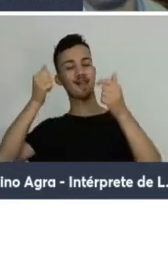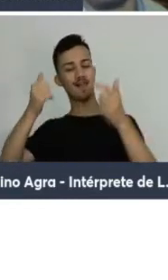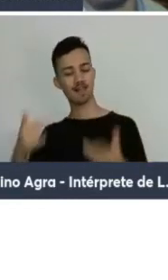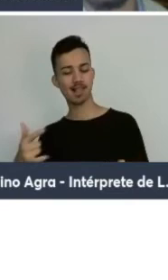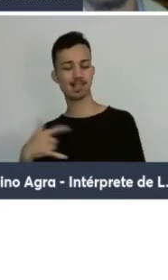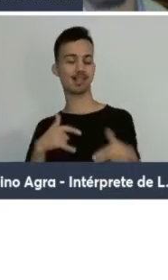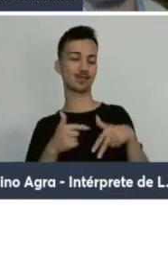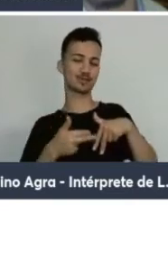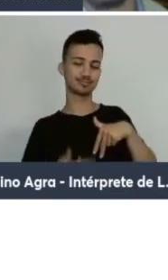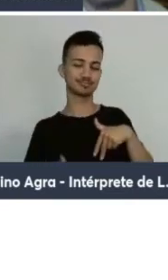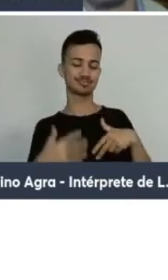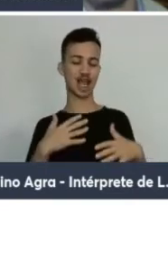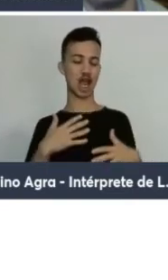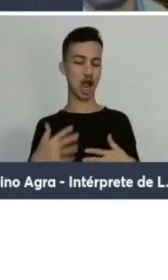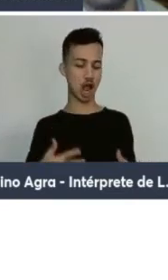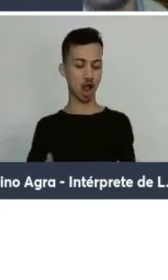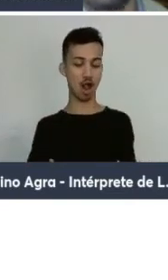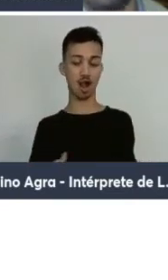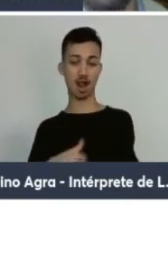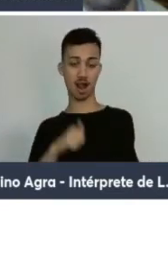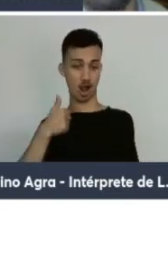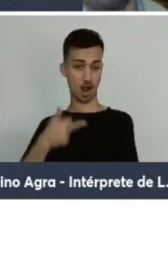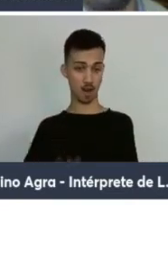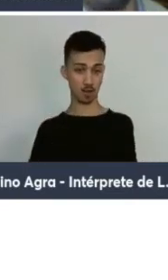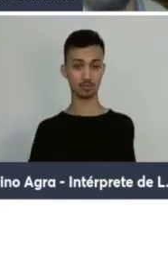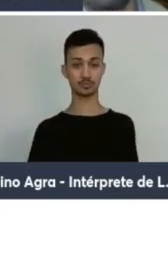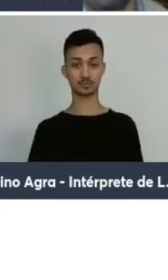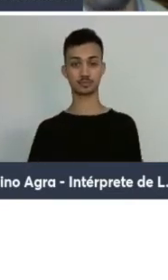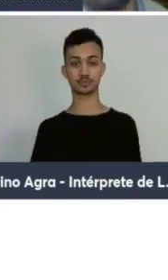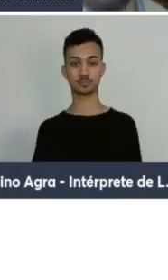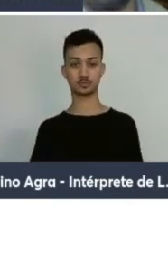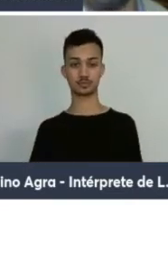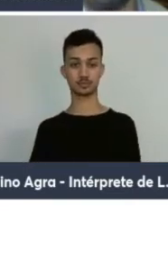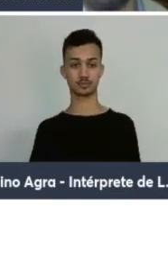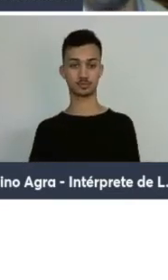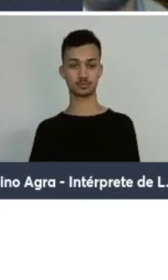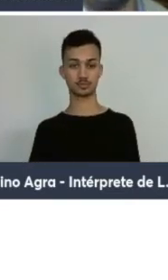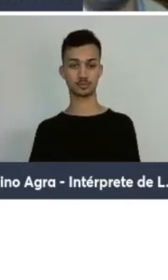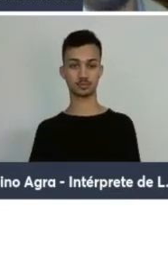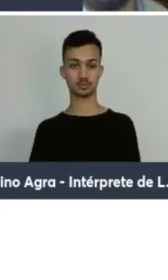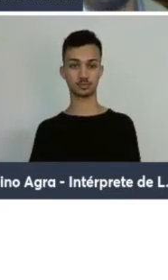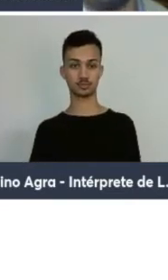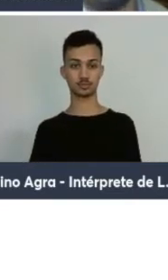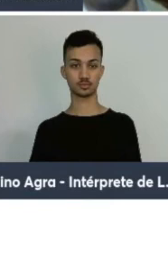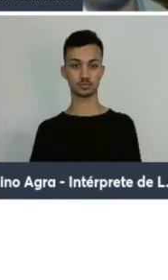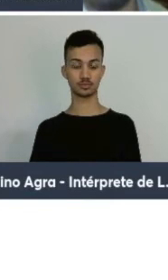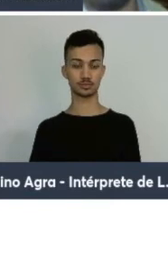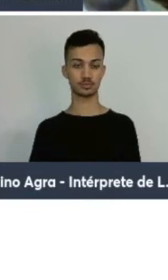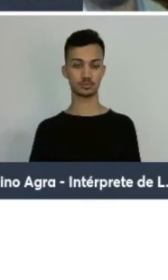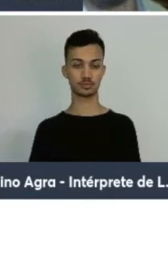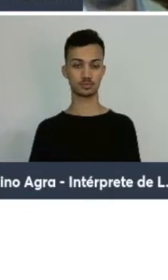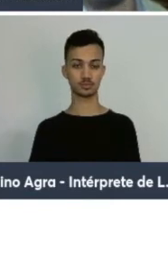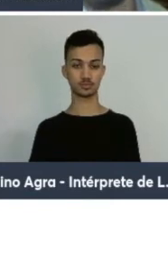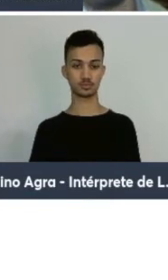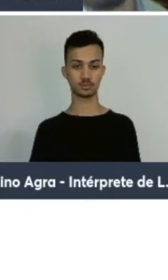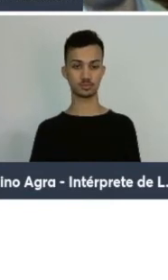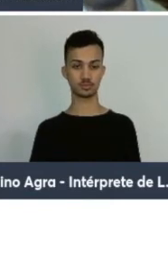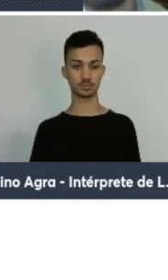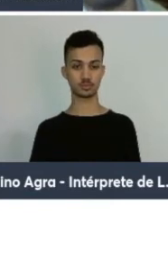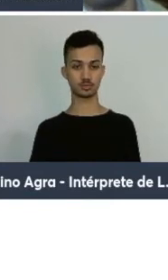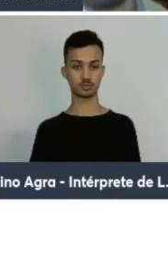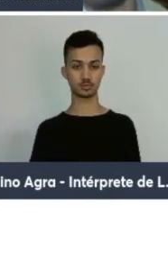sexual e tal, e que o relatório Reich, que foi uma coisa assim, que foi muito interessante, que era um Reich, acho que é